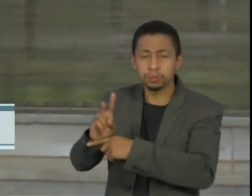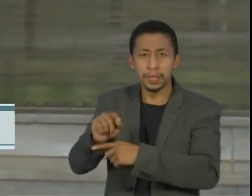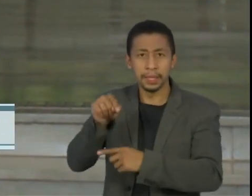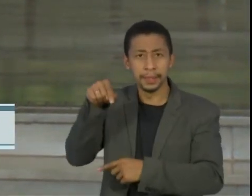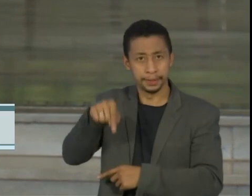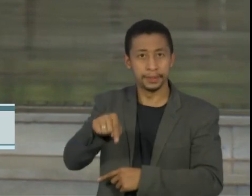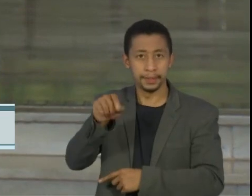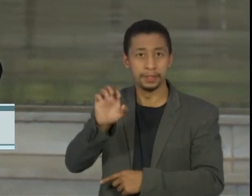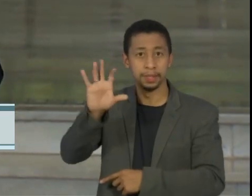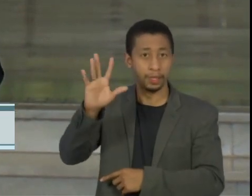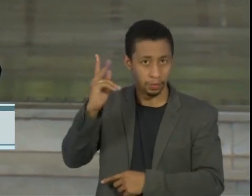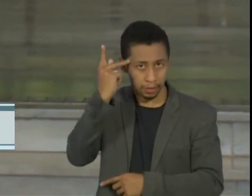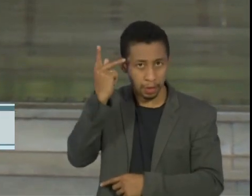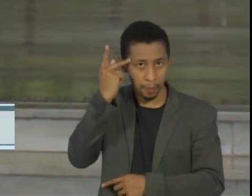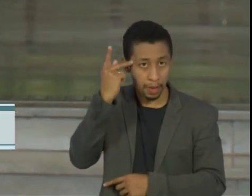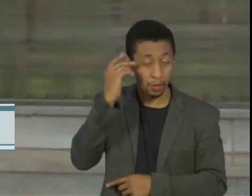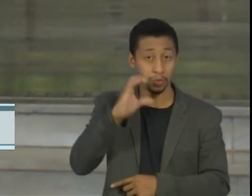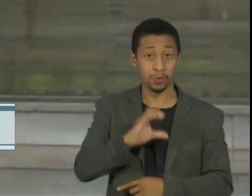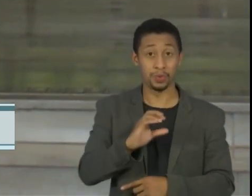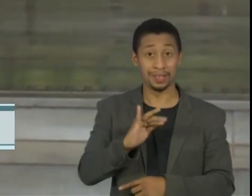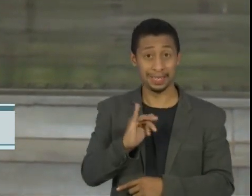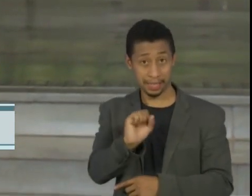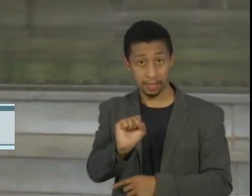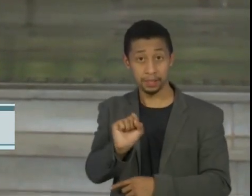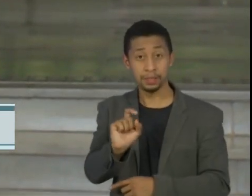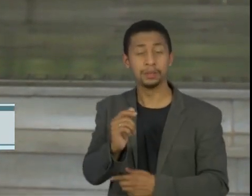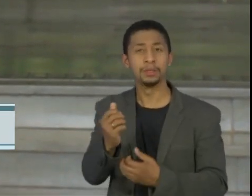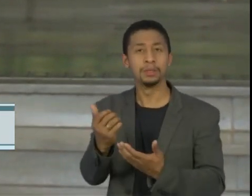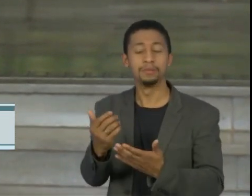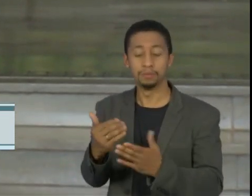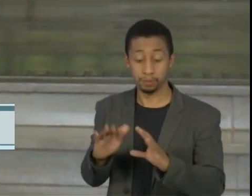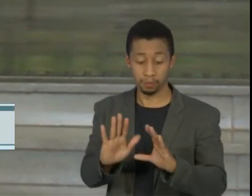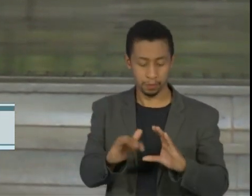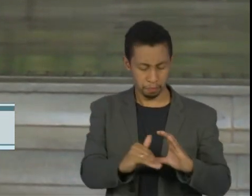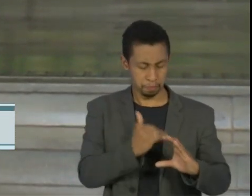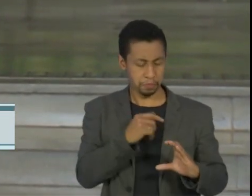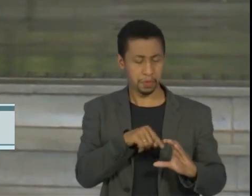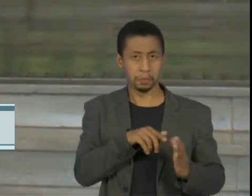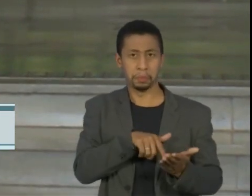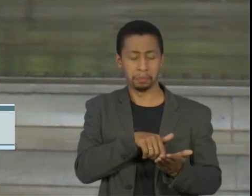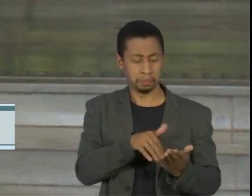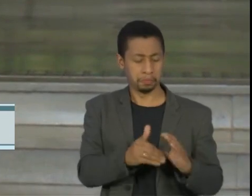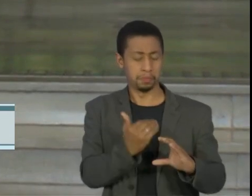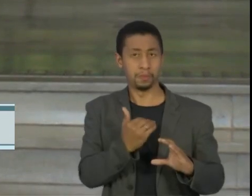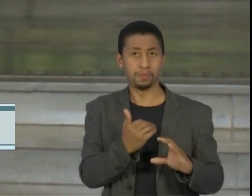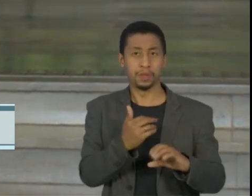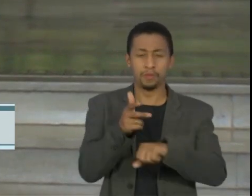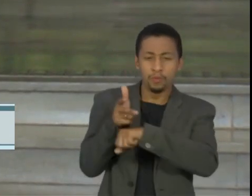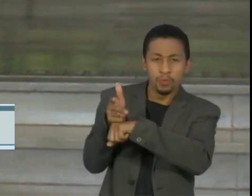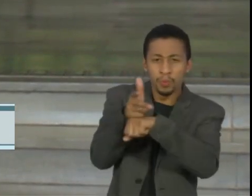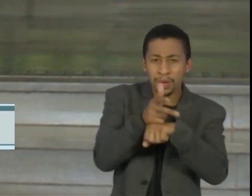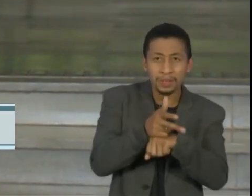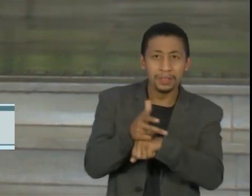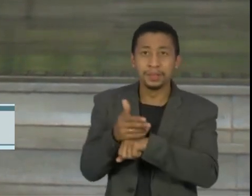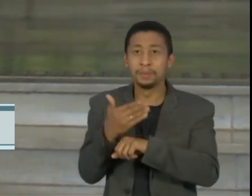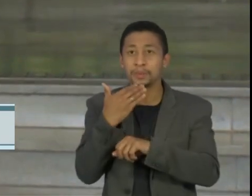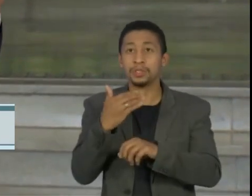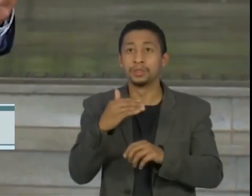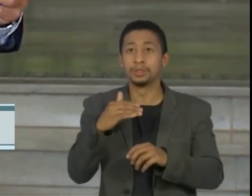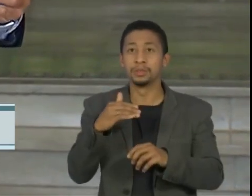de São Paulo, a Cristina Megide, eu recebi aqui uma mensagem de cinegrafistas pedindo que eu